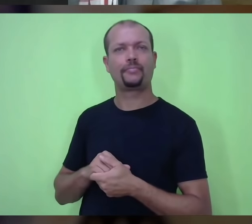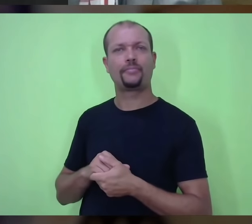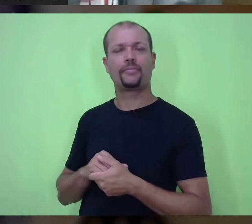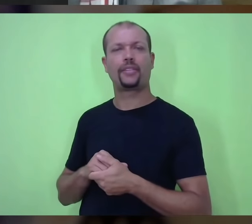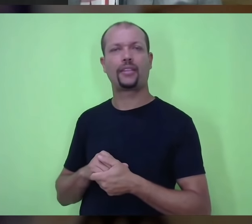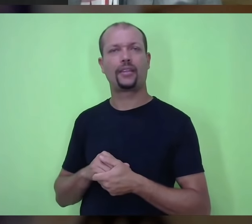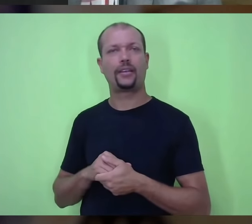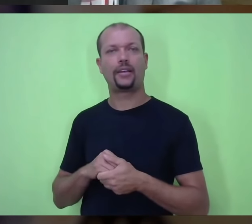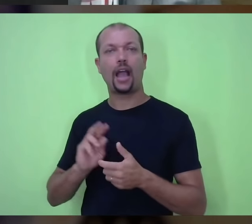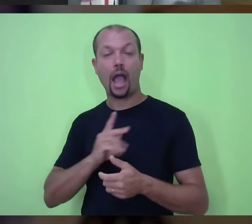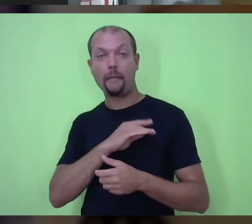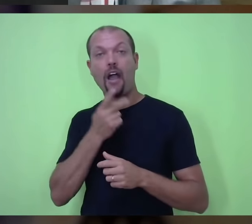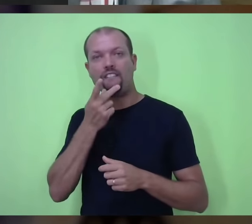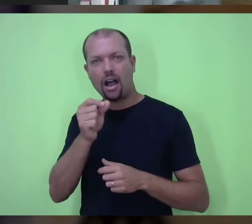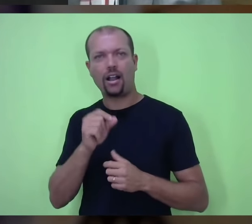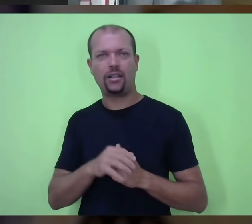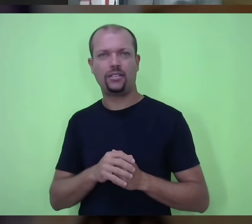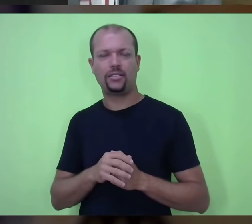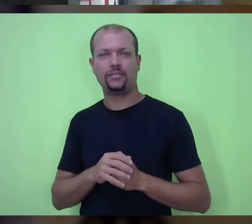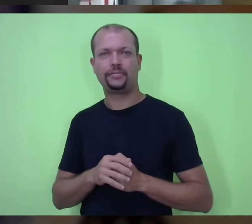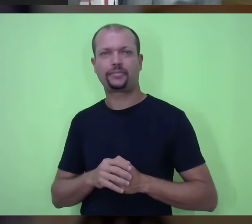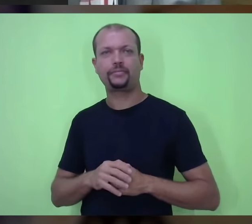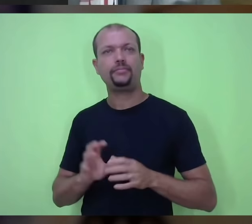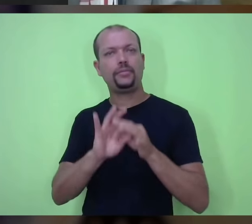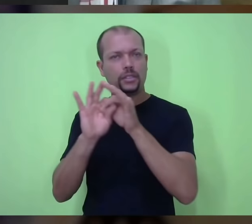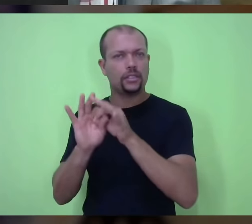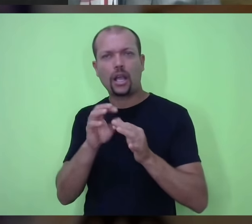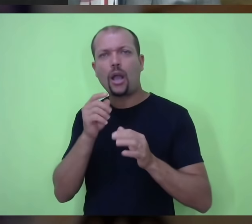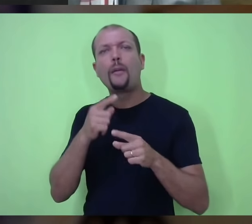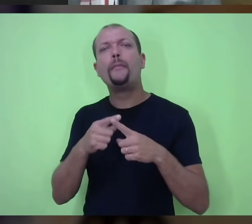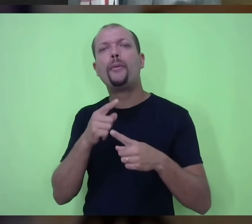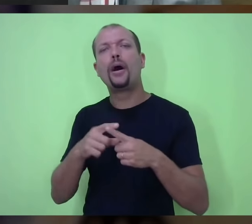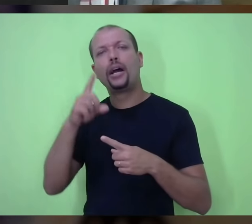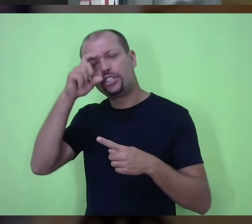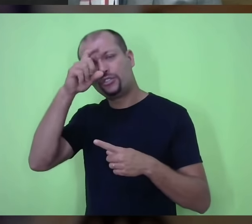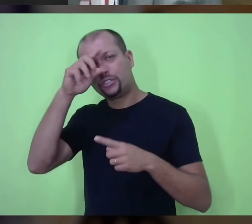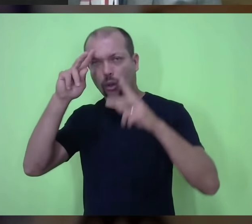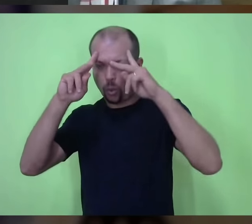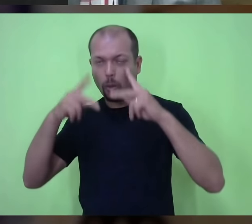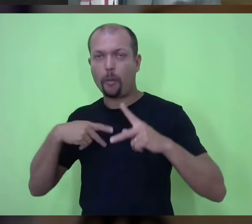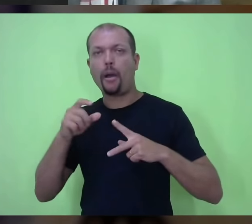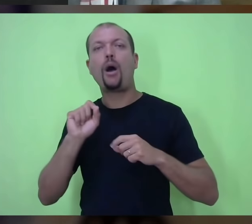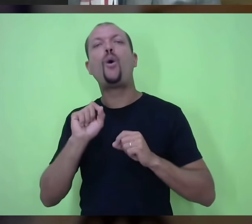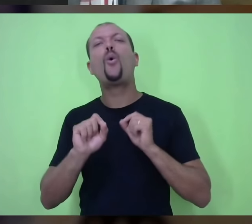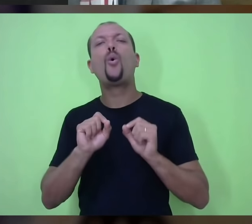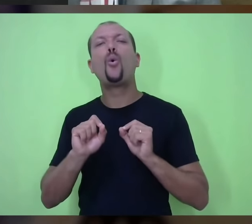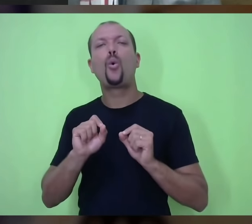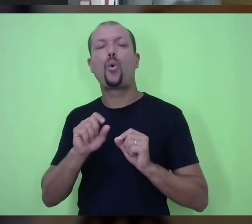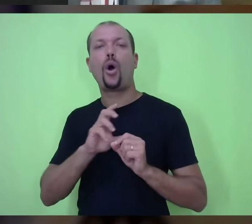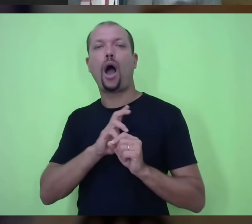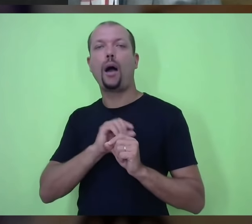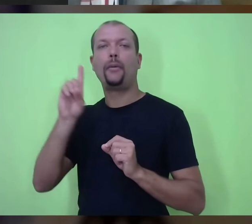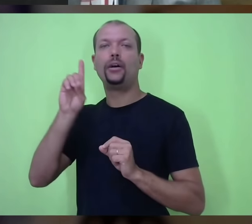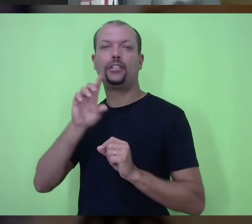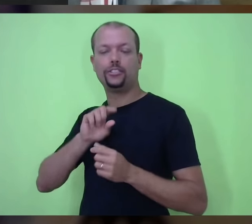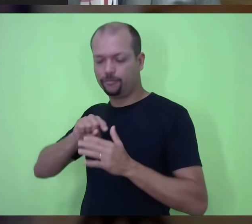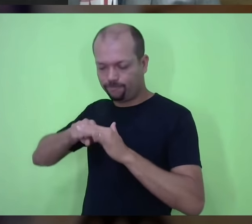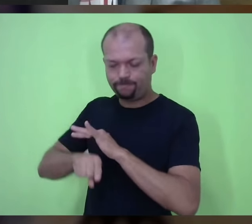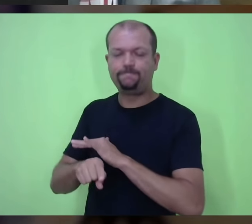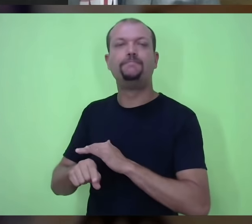que o livro de Hebreus tenta trabalhar. A gente vai ver isso posteriormente na aliança. A dificuldade humana é que o amor de Deus, mesmo